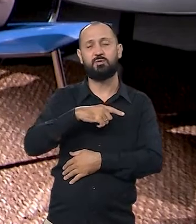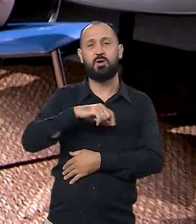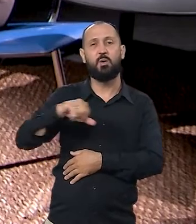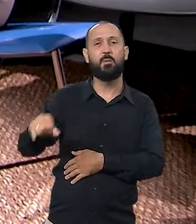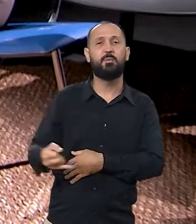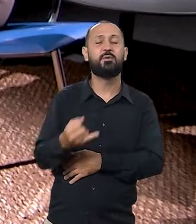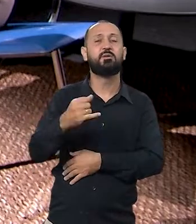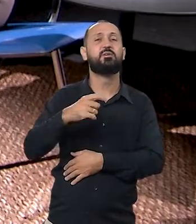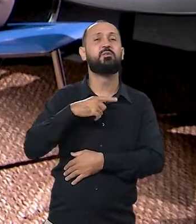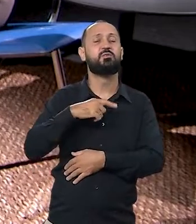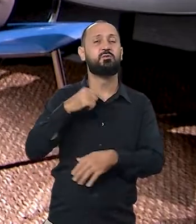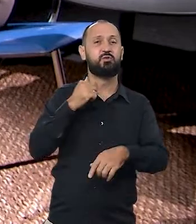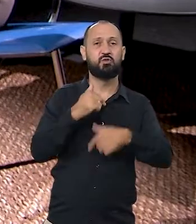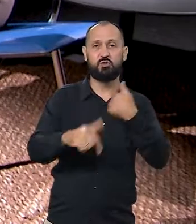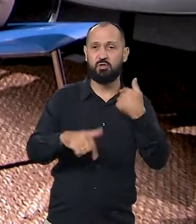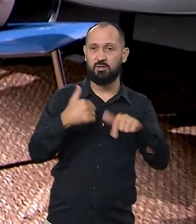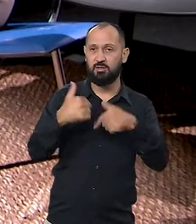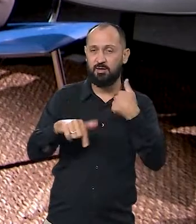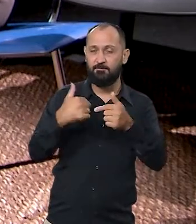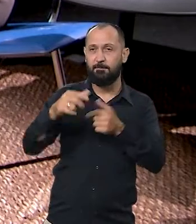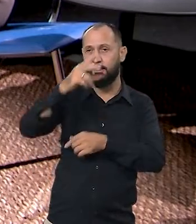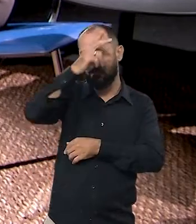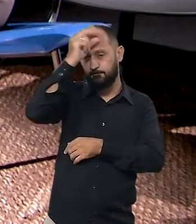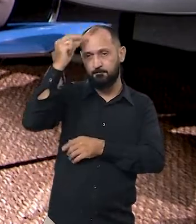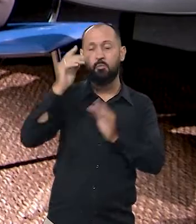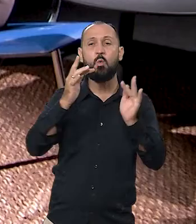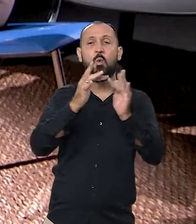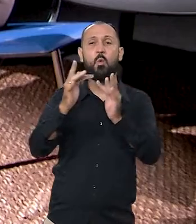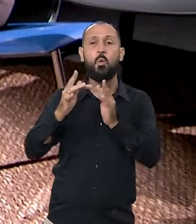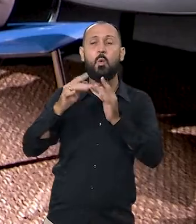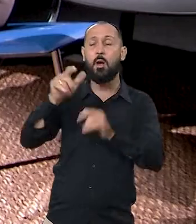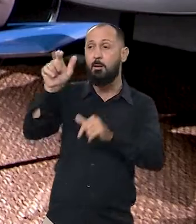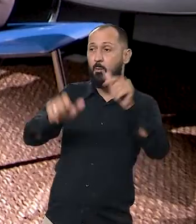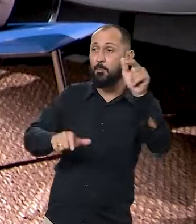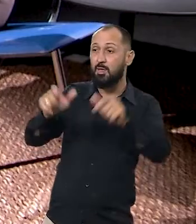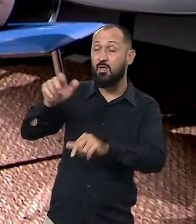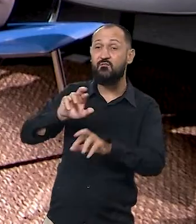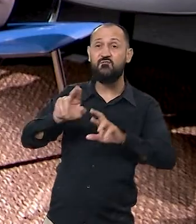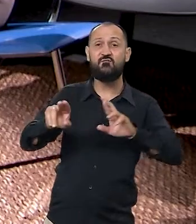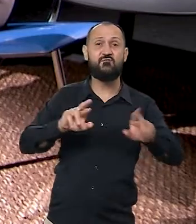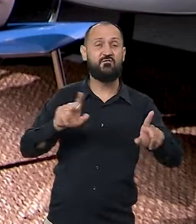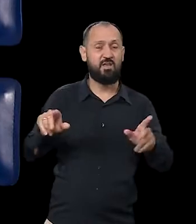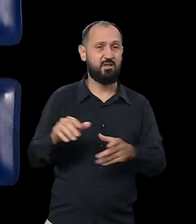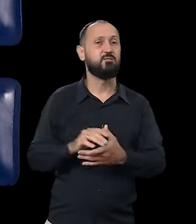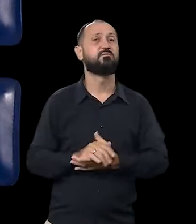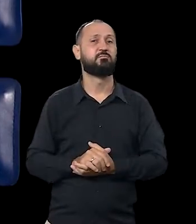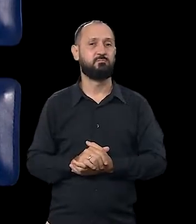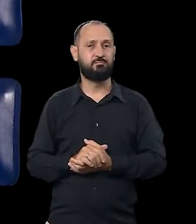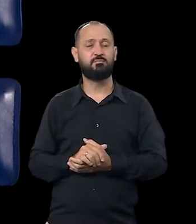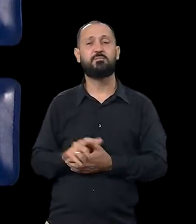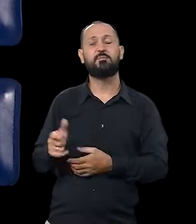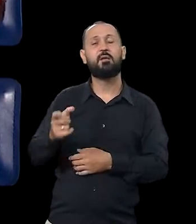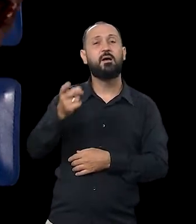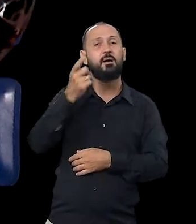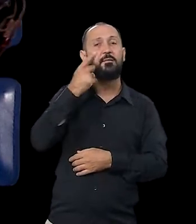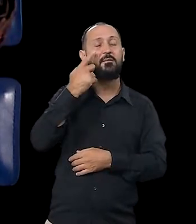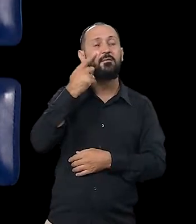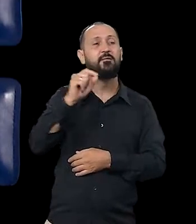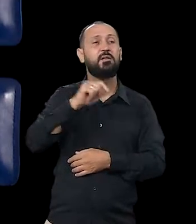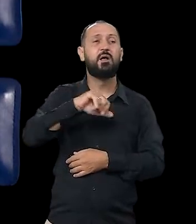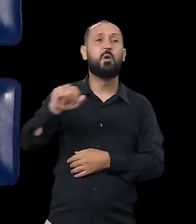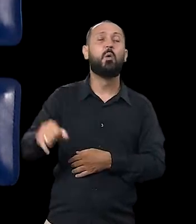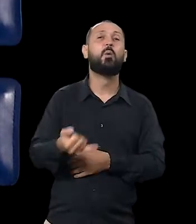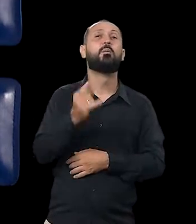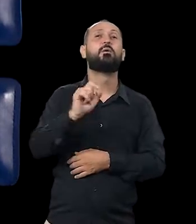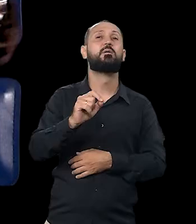a oportunidade que eu tive de trabalhar na prefeitura, convivendo com pessoas diferenciadas e ali antevendo